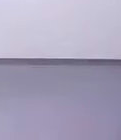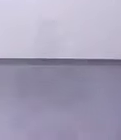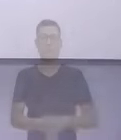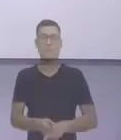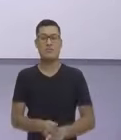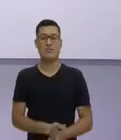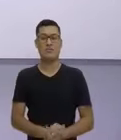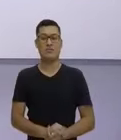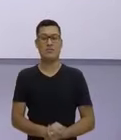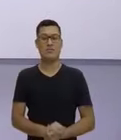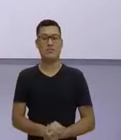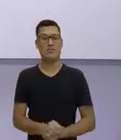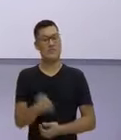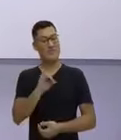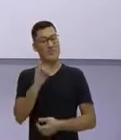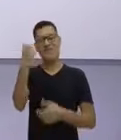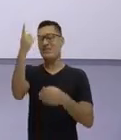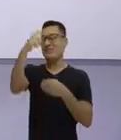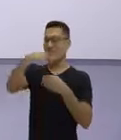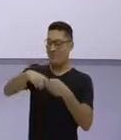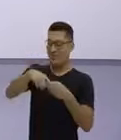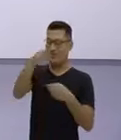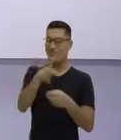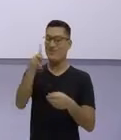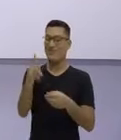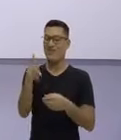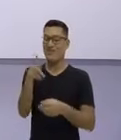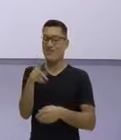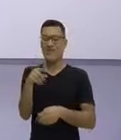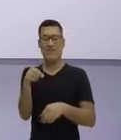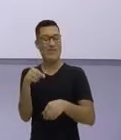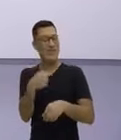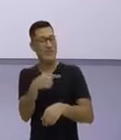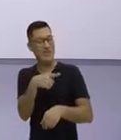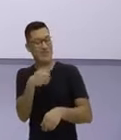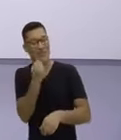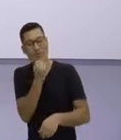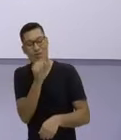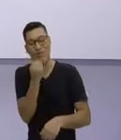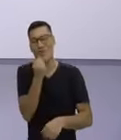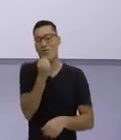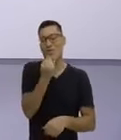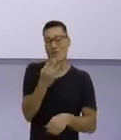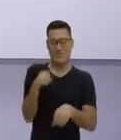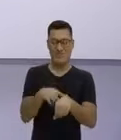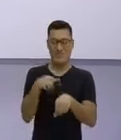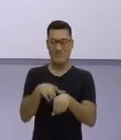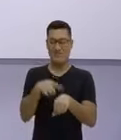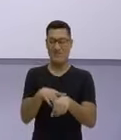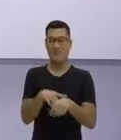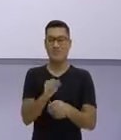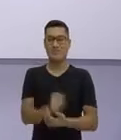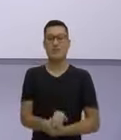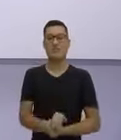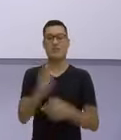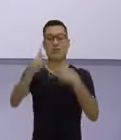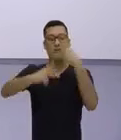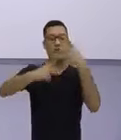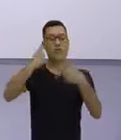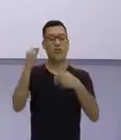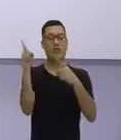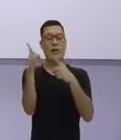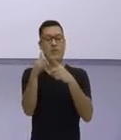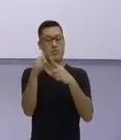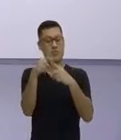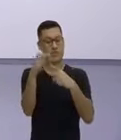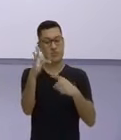Voltamos, né, Fernando? E aí, de volta, pessoal, agora? Quanto tempo, né? Né? Então, assim, como eu já adiantei para vocês, nós vamos estar falando já dos tipos de